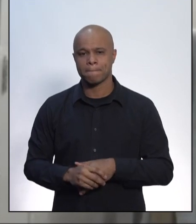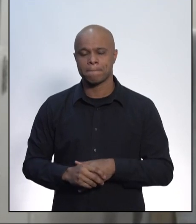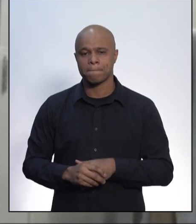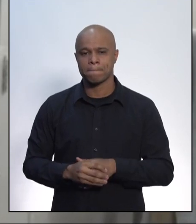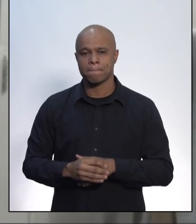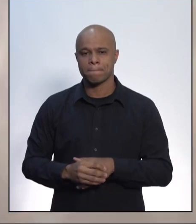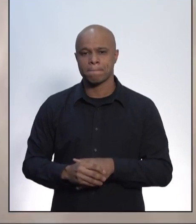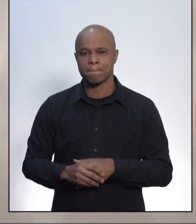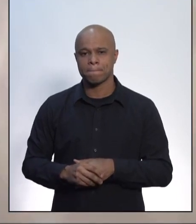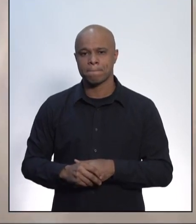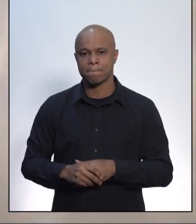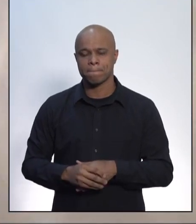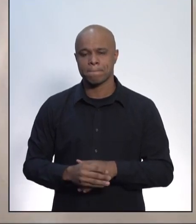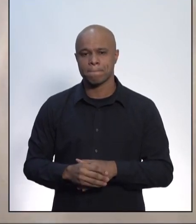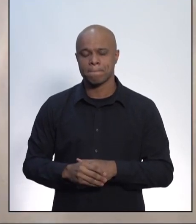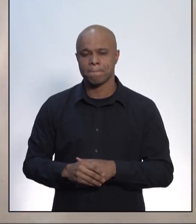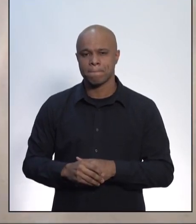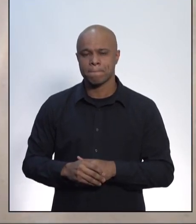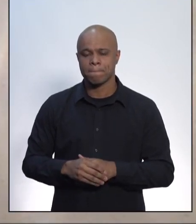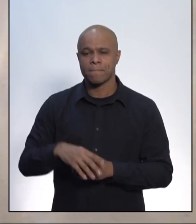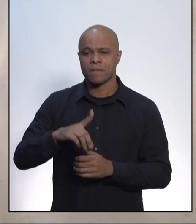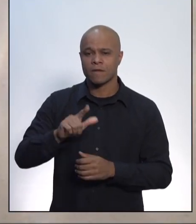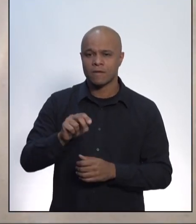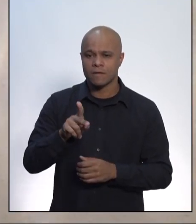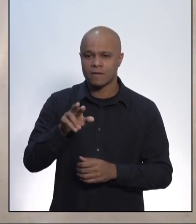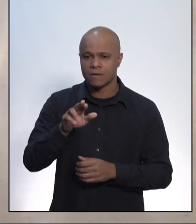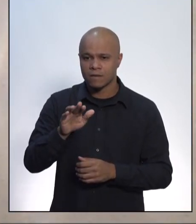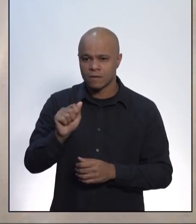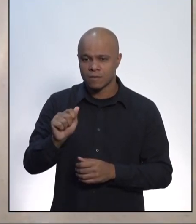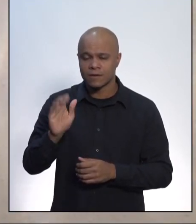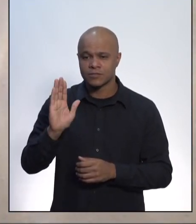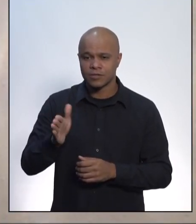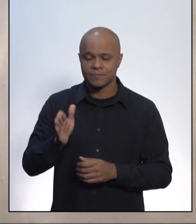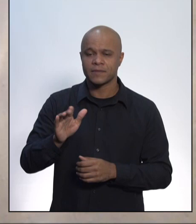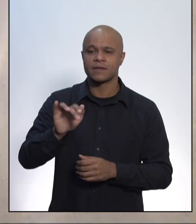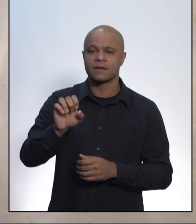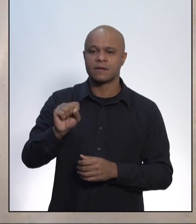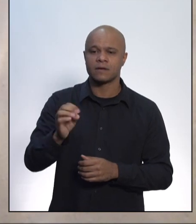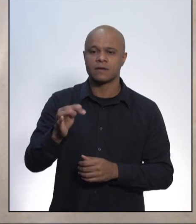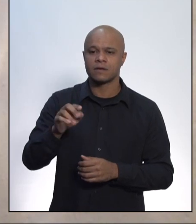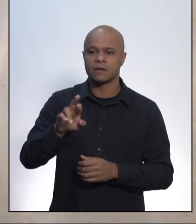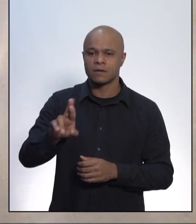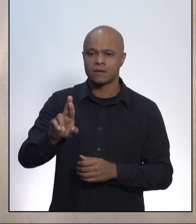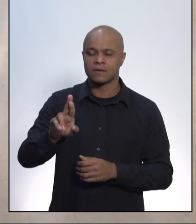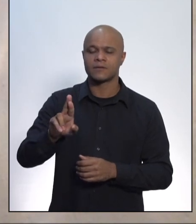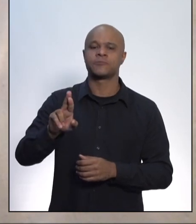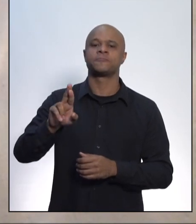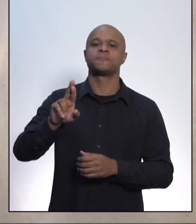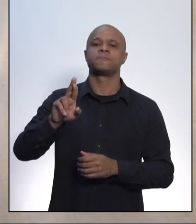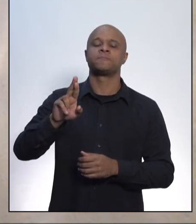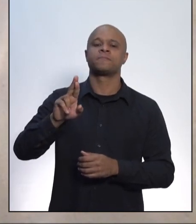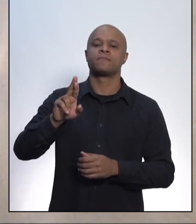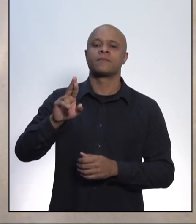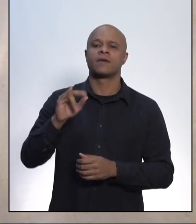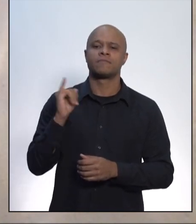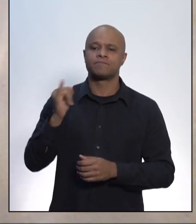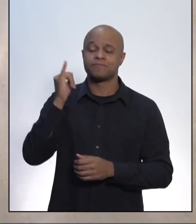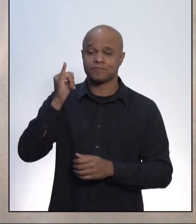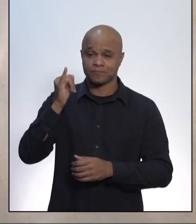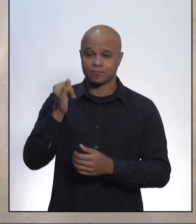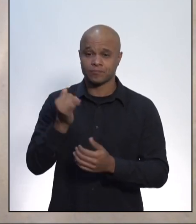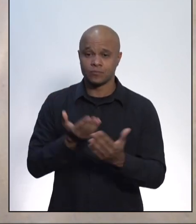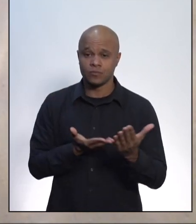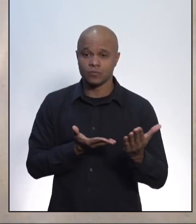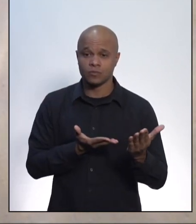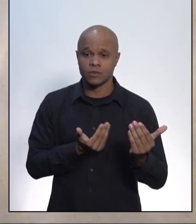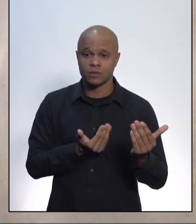Laura, como começar, já falamos, o Micael também, a Esther. É interessante mesmo o jovem assistir workshop sobre empreendedorismo?